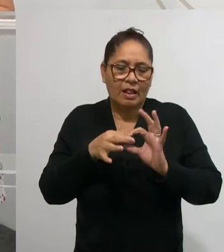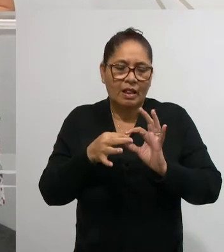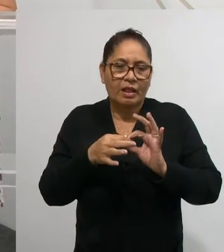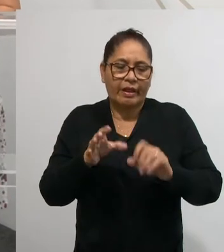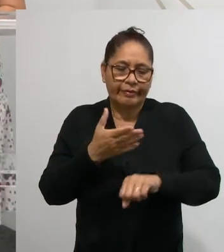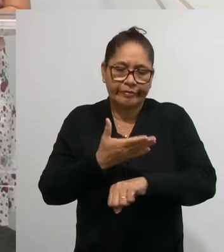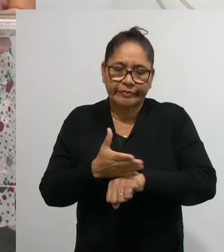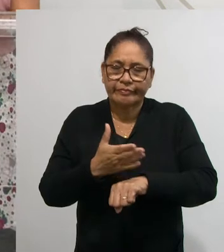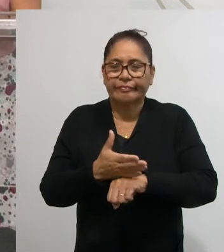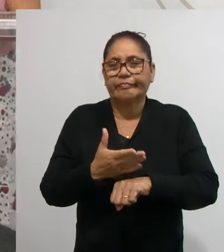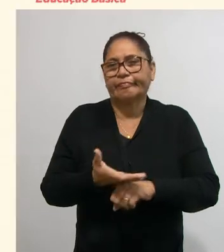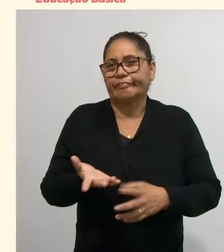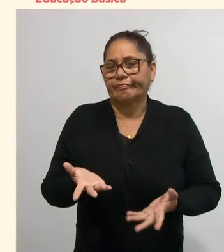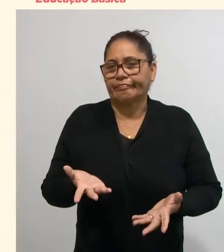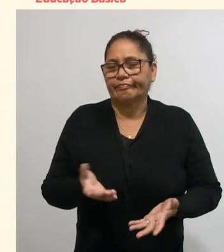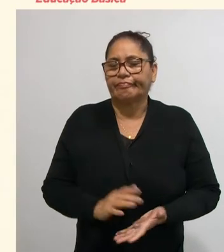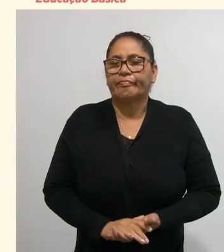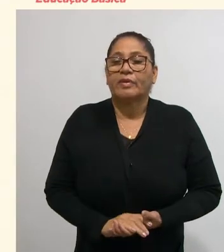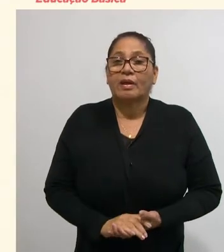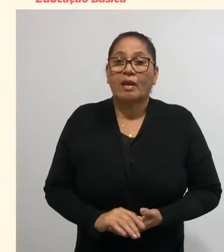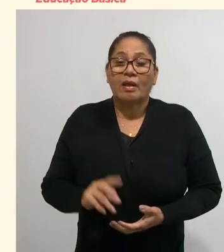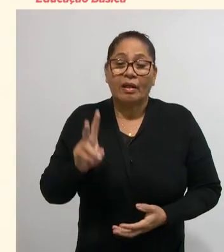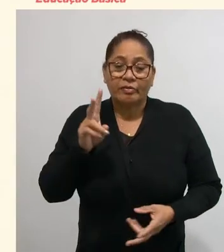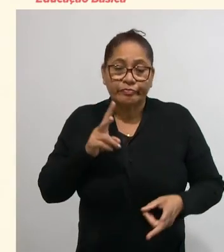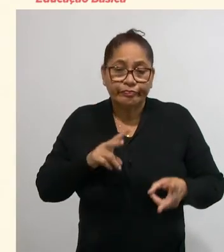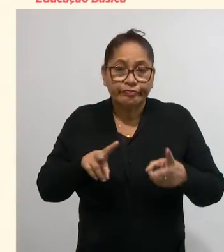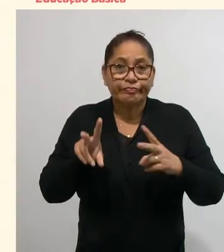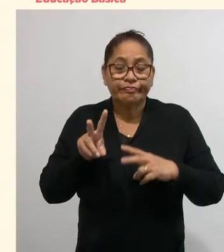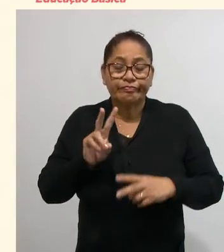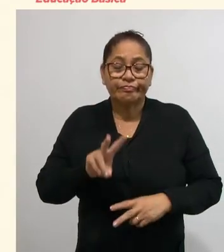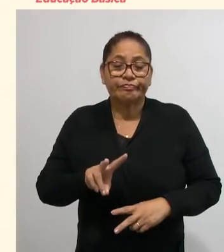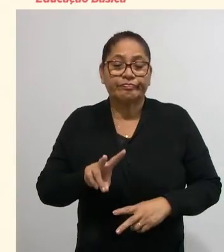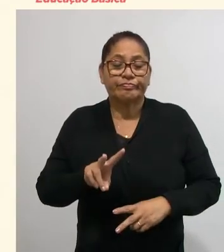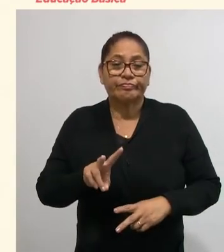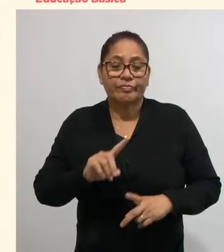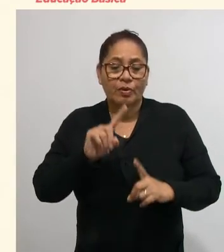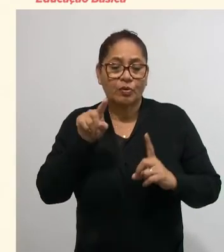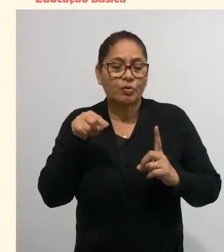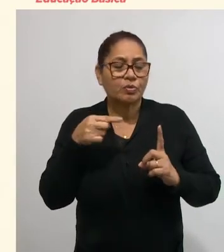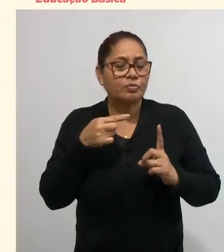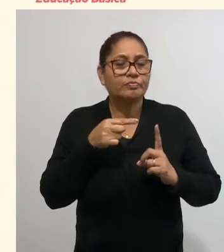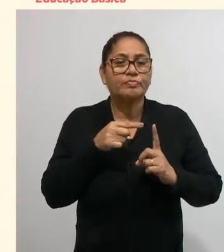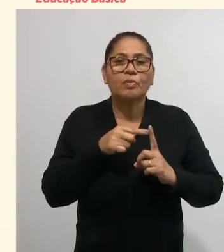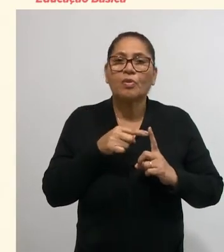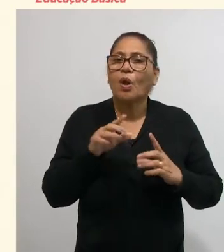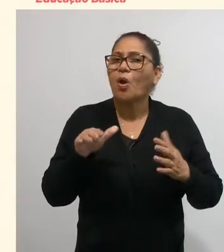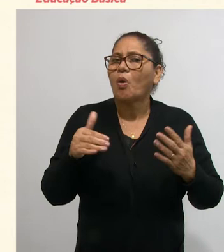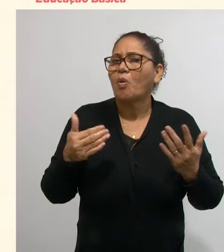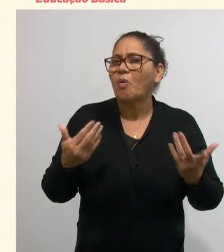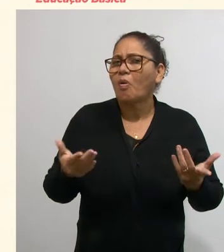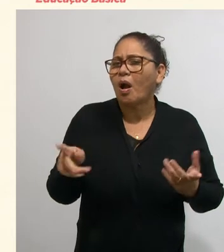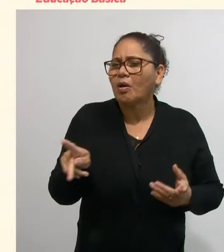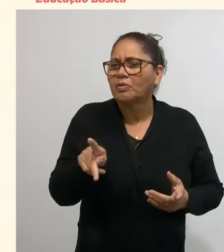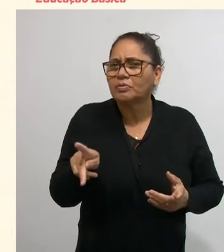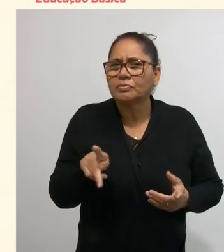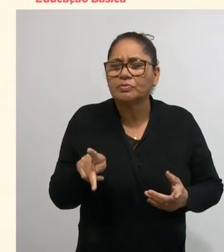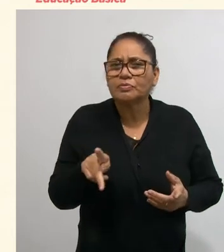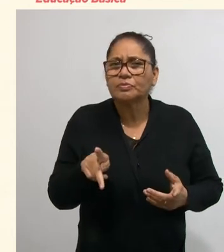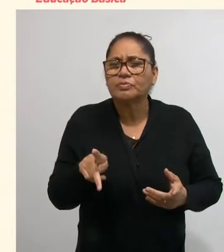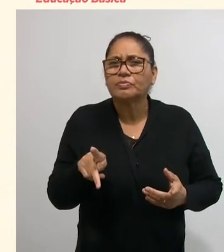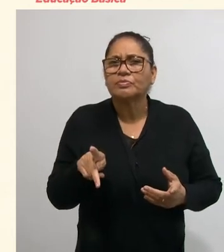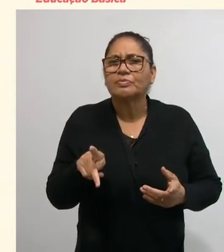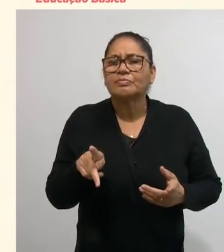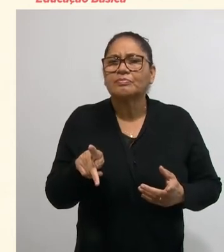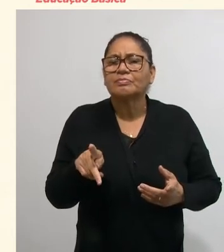prática e vice-versa vamos ver os nossos objetivos Qual é o objetivo que a professora